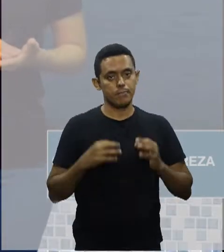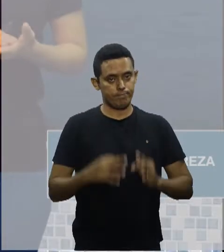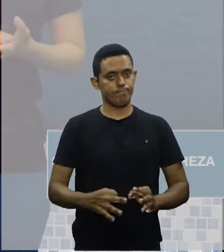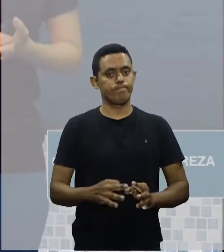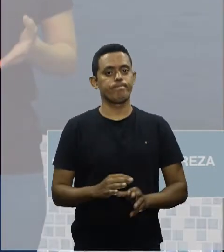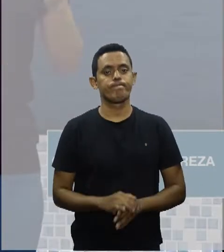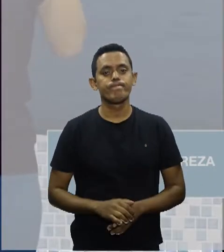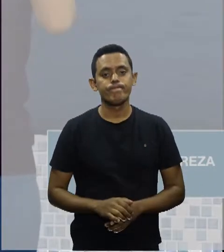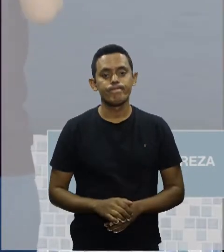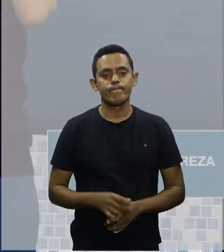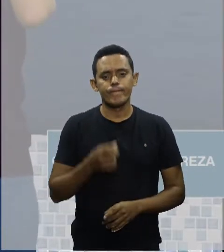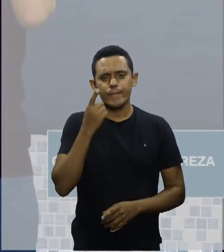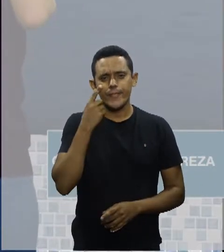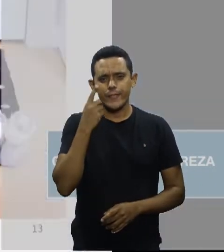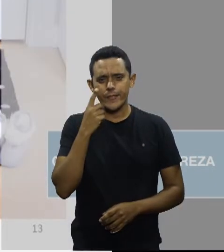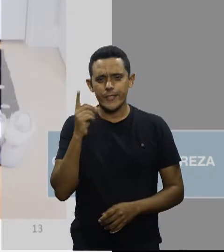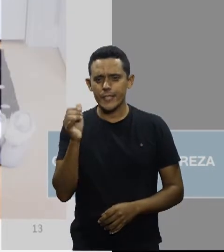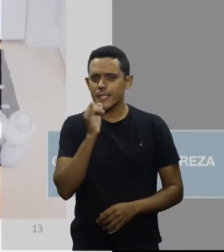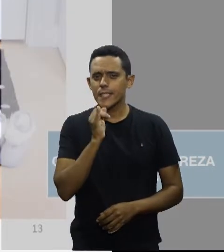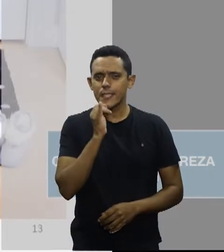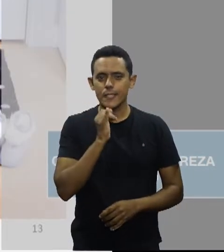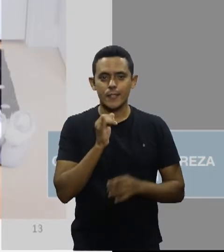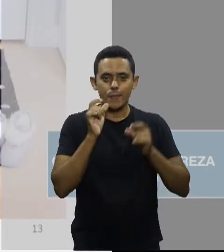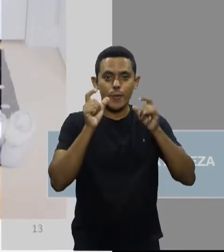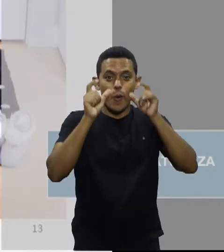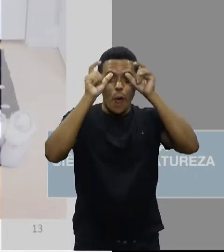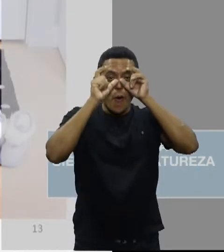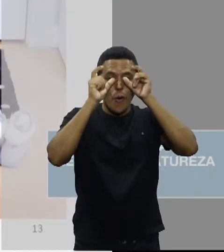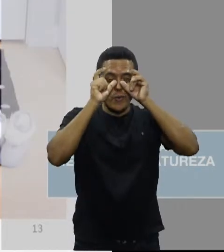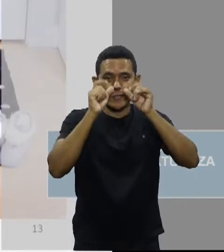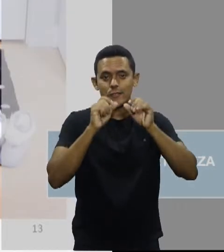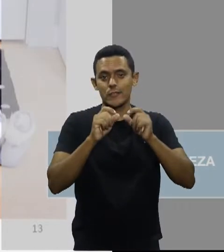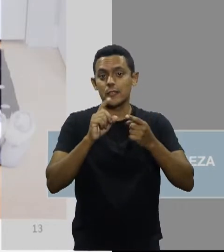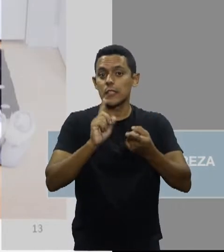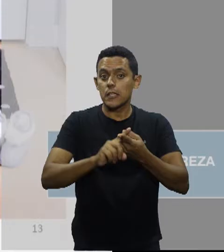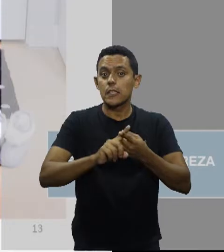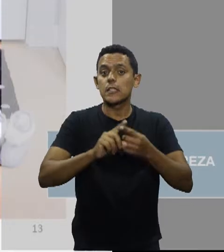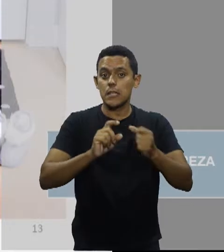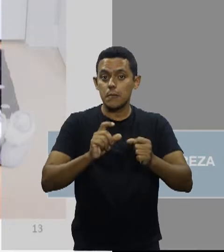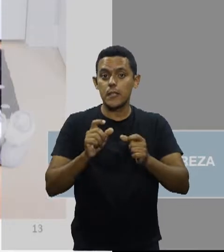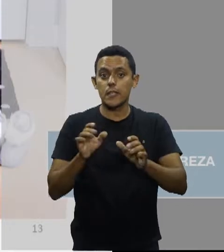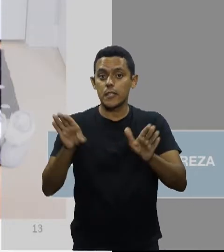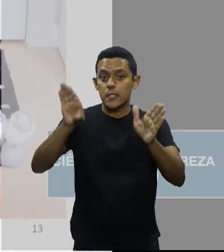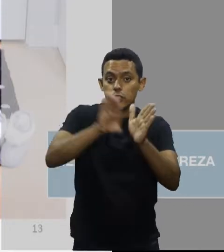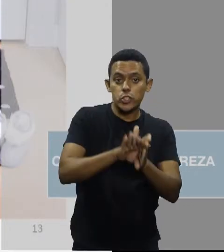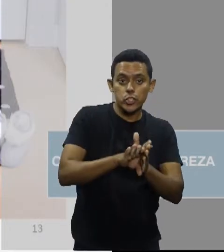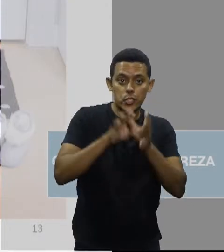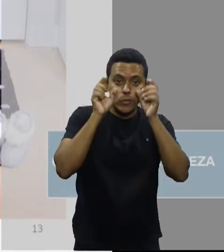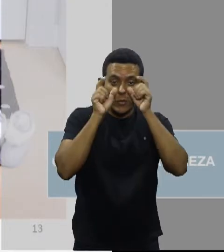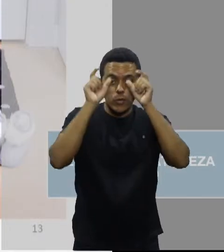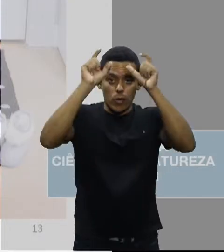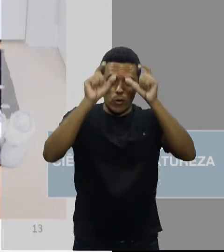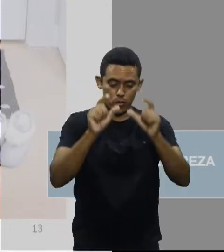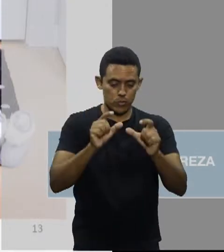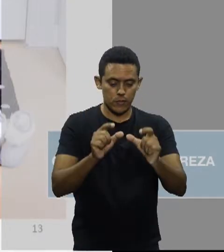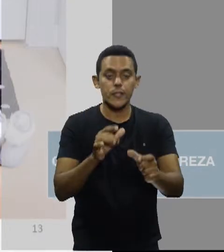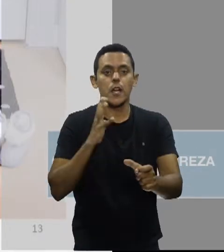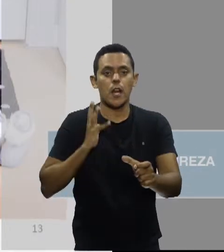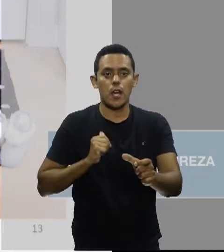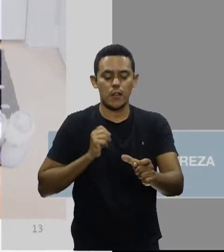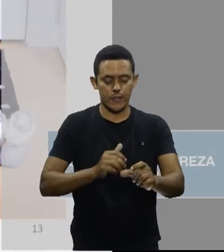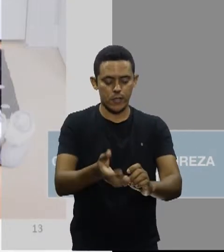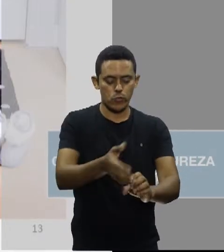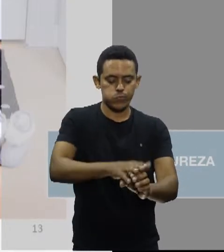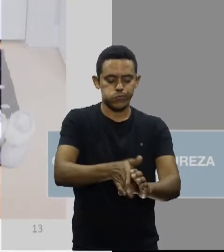celular, não só o celular, mas, por exemplo, quem usa óculos, gente? Também é importante que ao chegar da rua higienize seus óculos, né? E